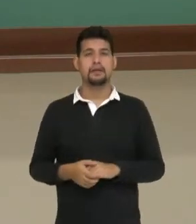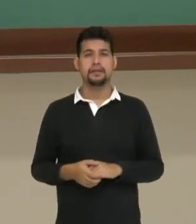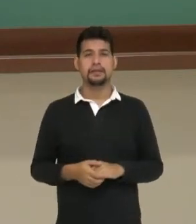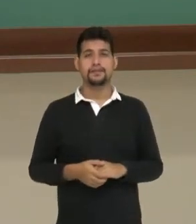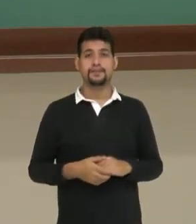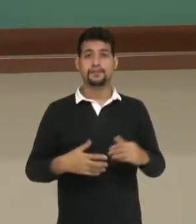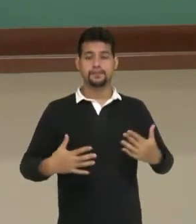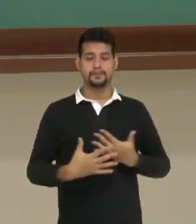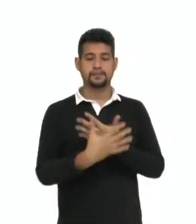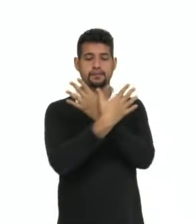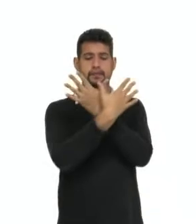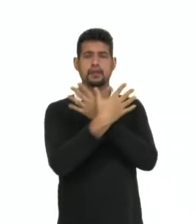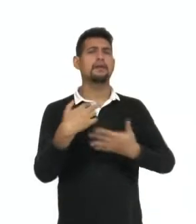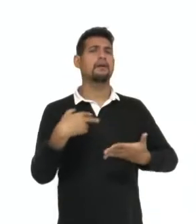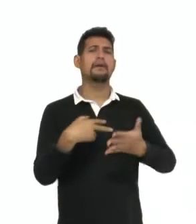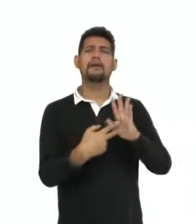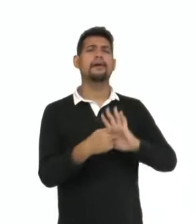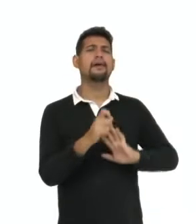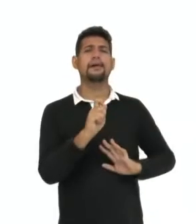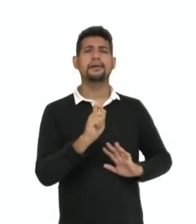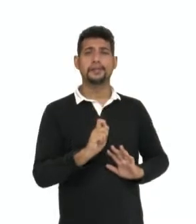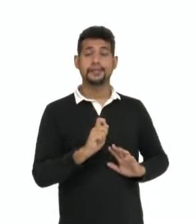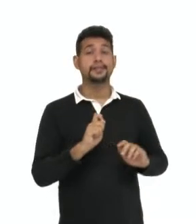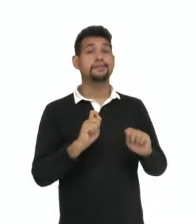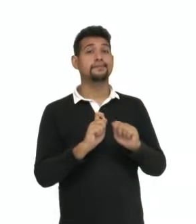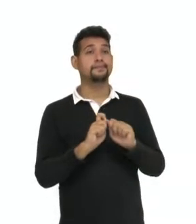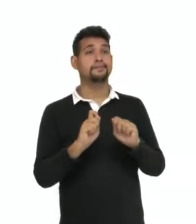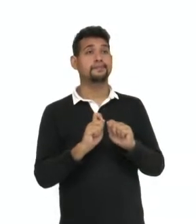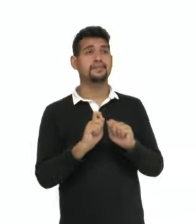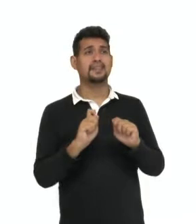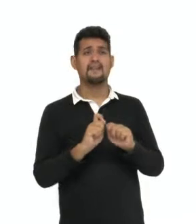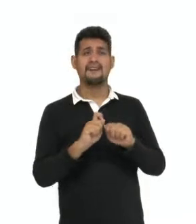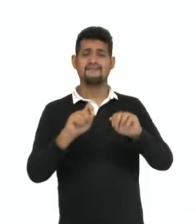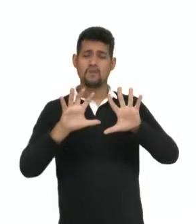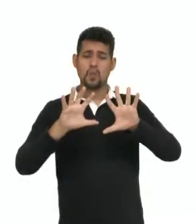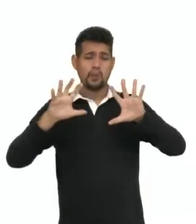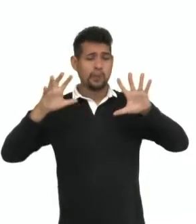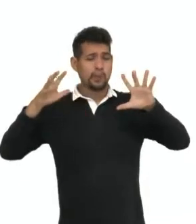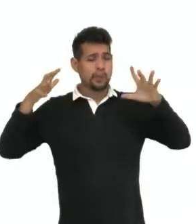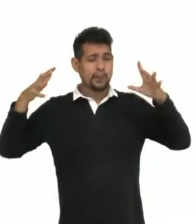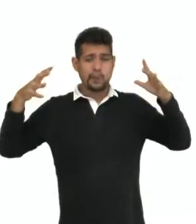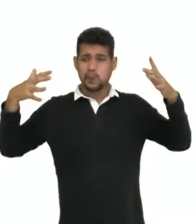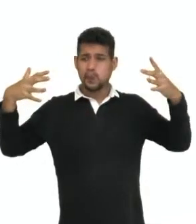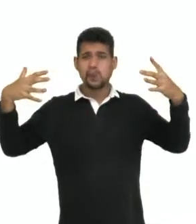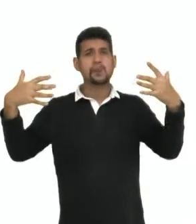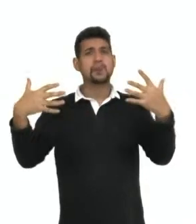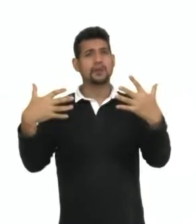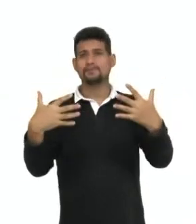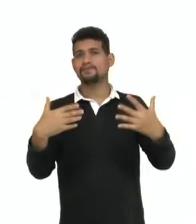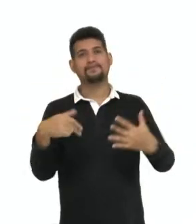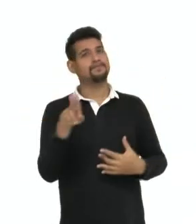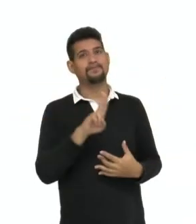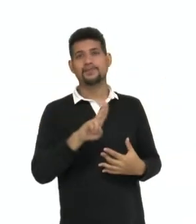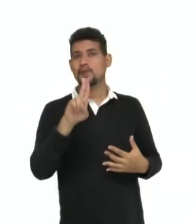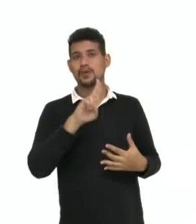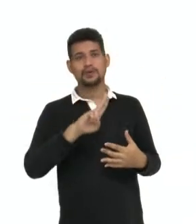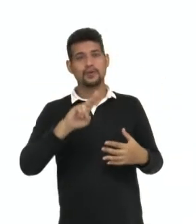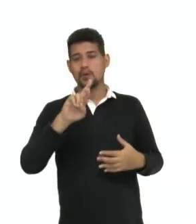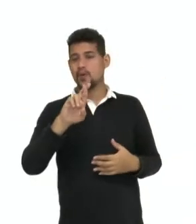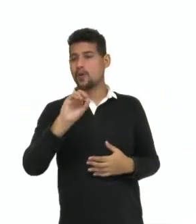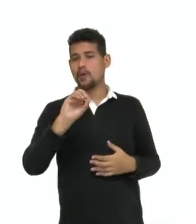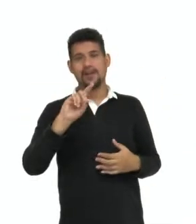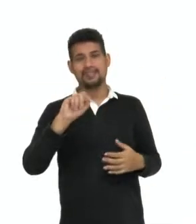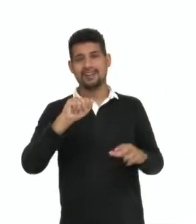Os incas foram capazes de construir um dos maiores impérios da história humana, sem o uso da roda,